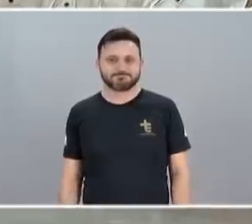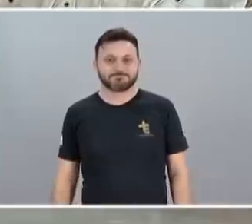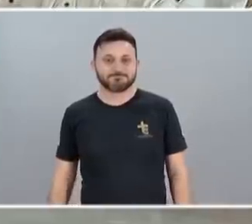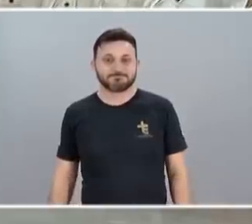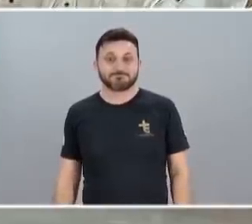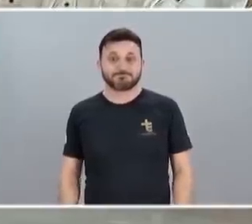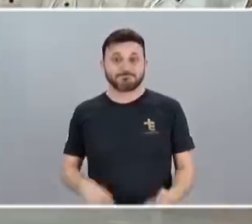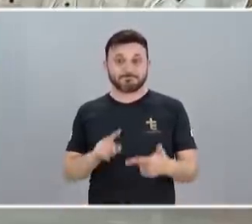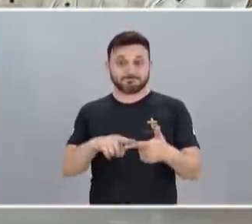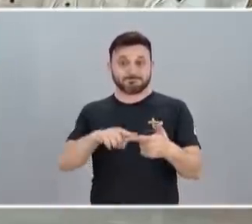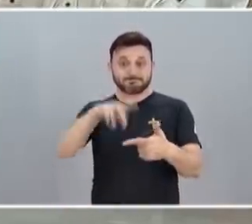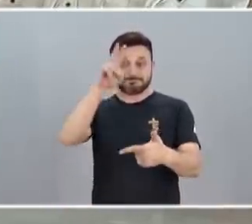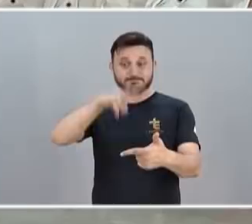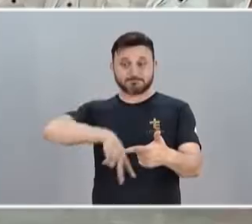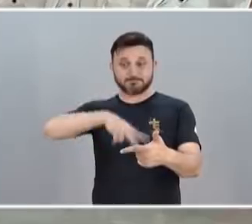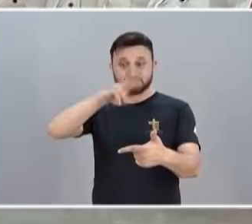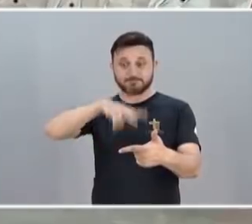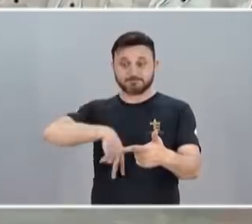Segunda leitura: